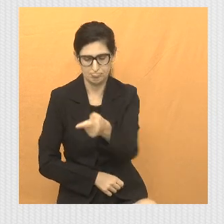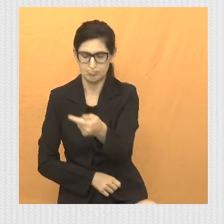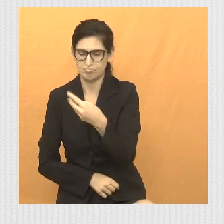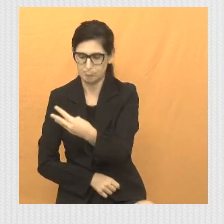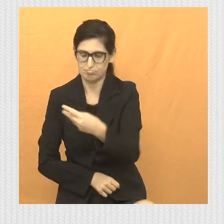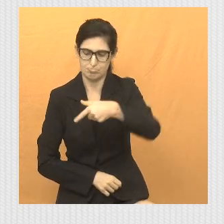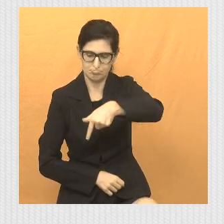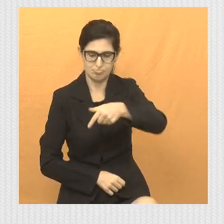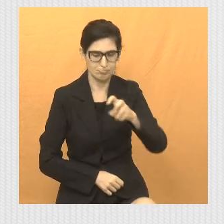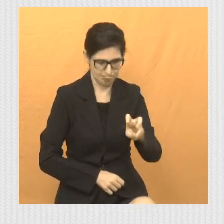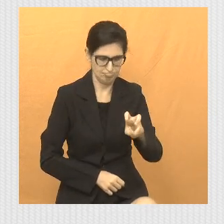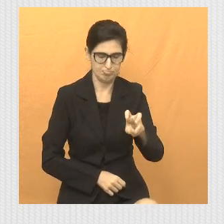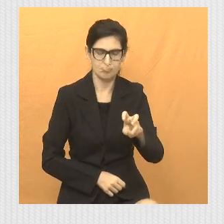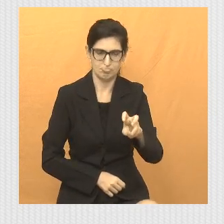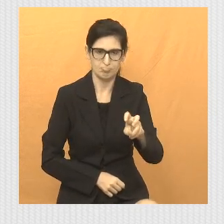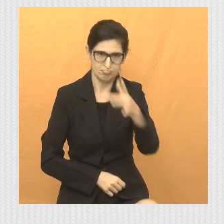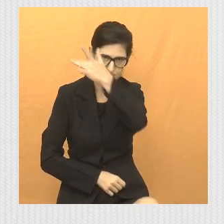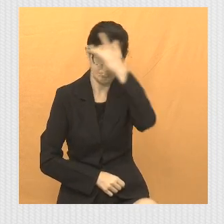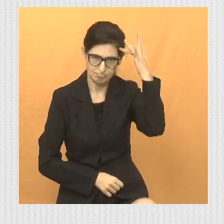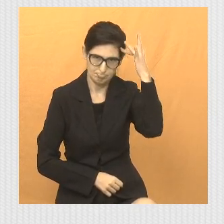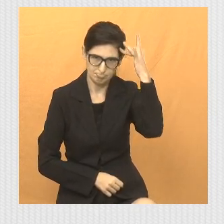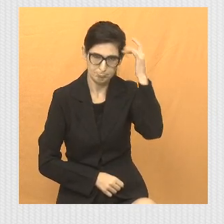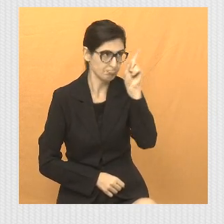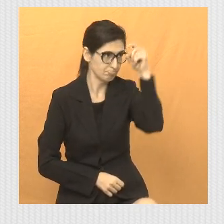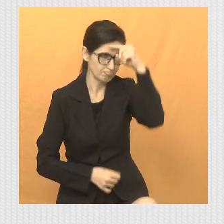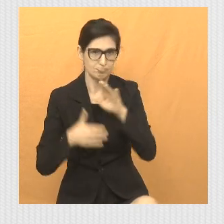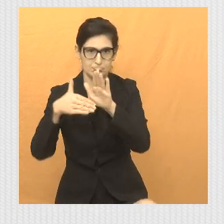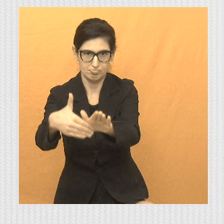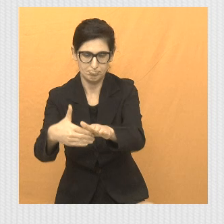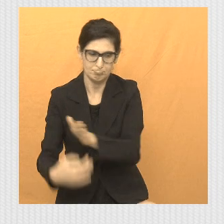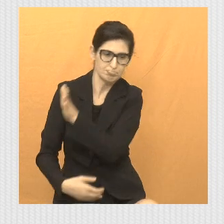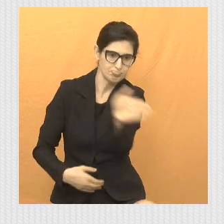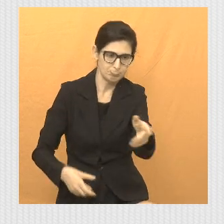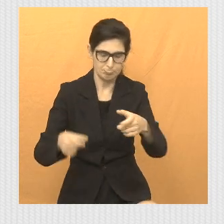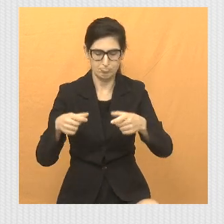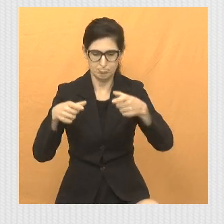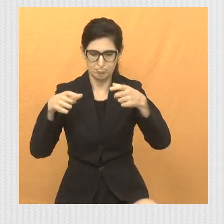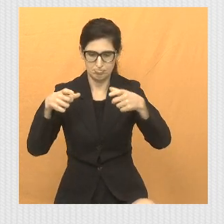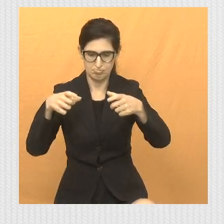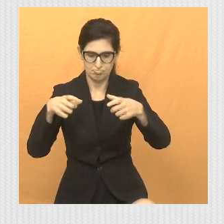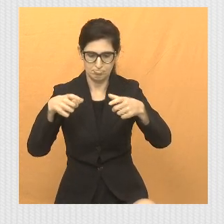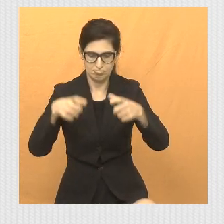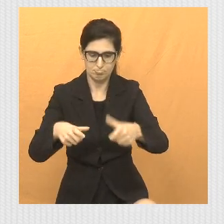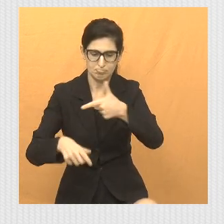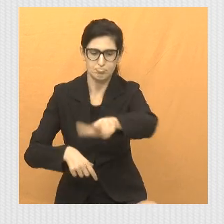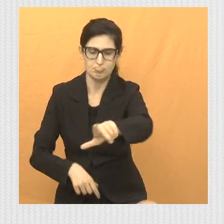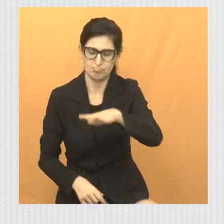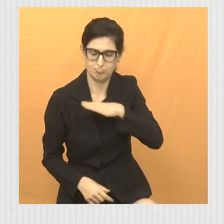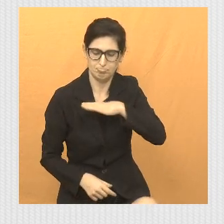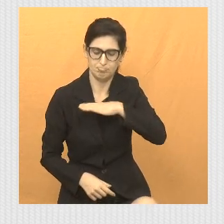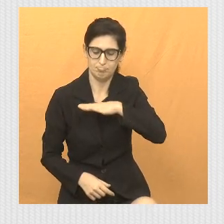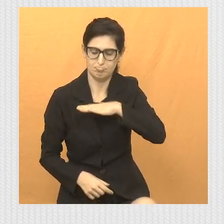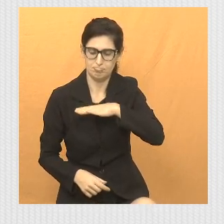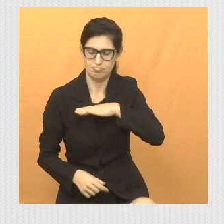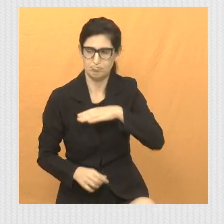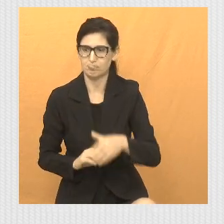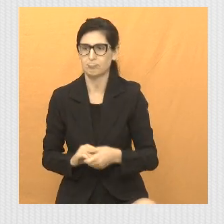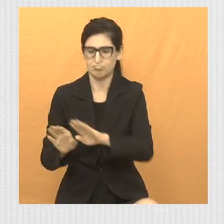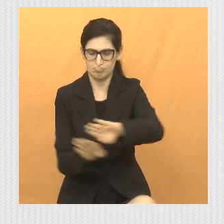9.375 atendimentos. Próximo, o transporte ambulatorial,